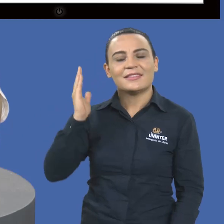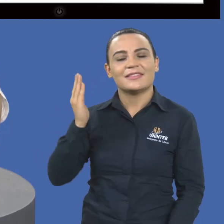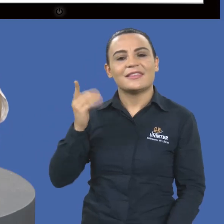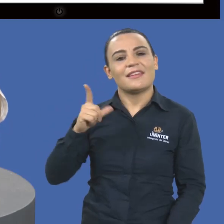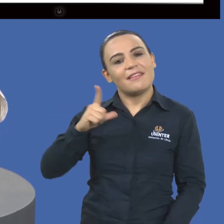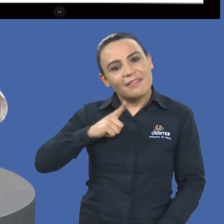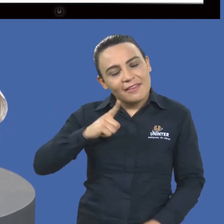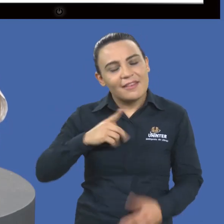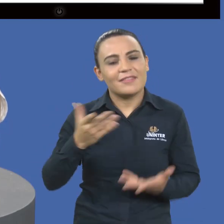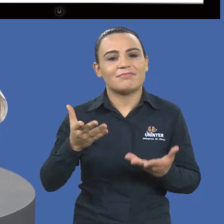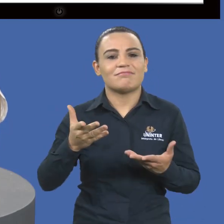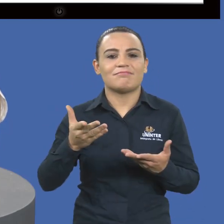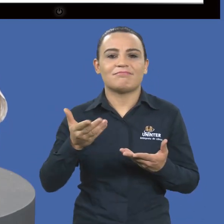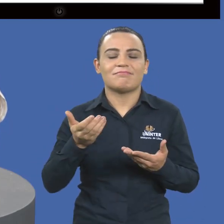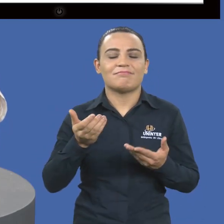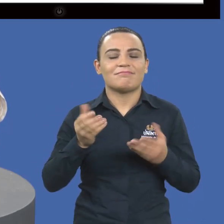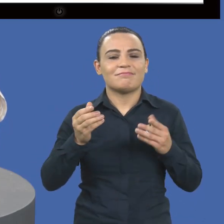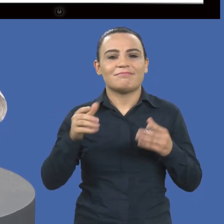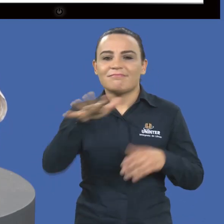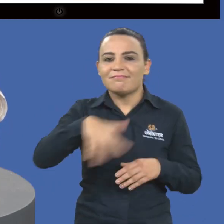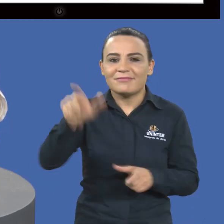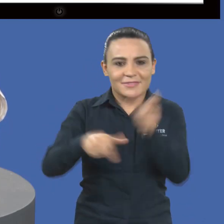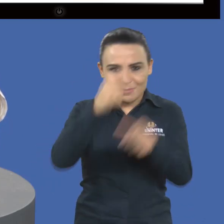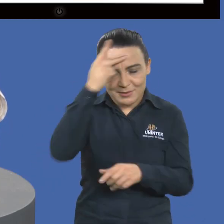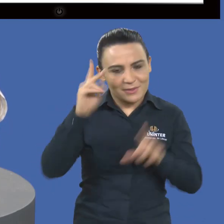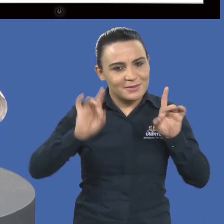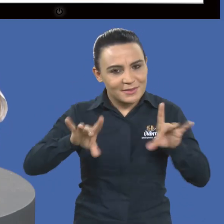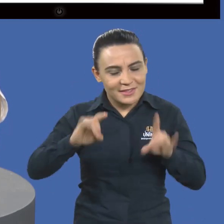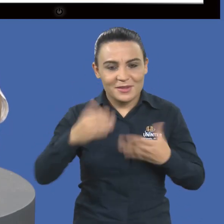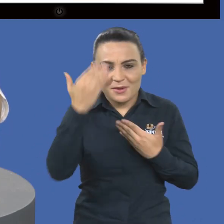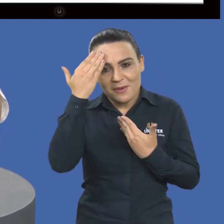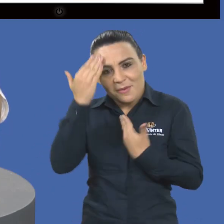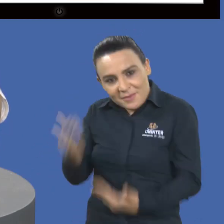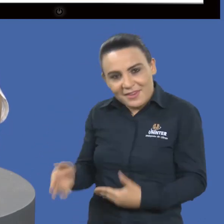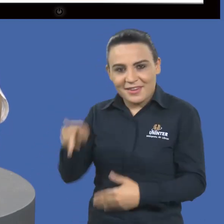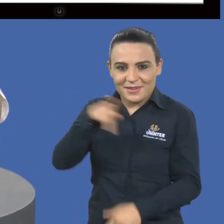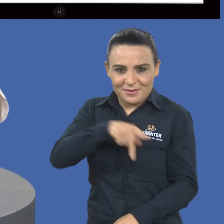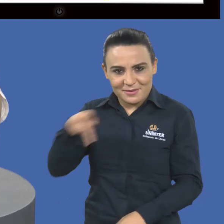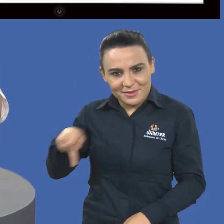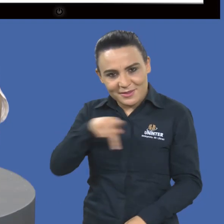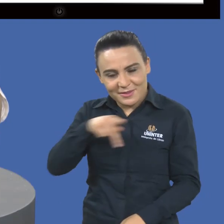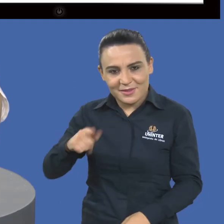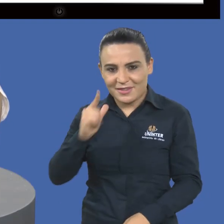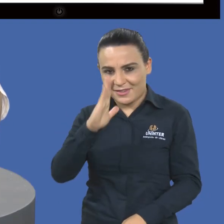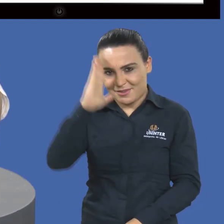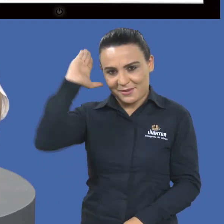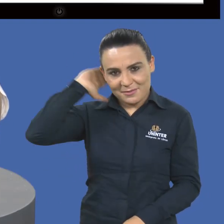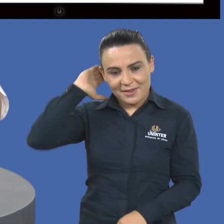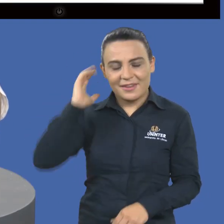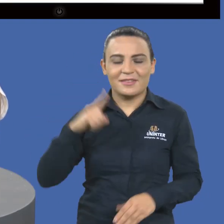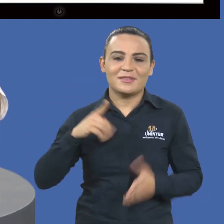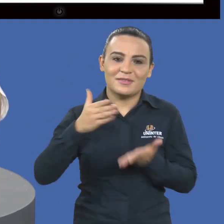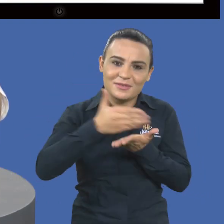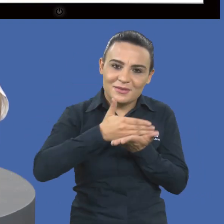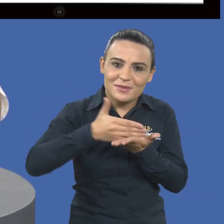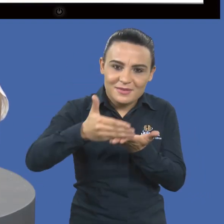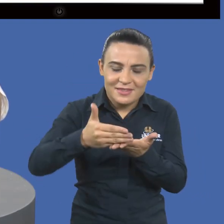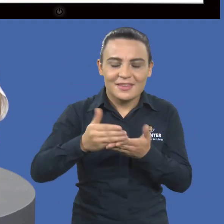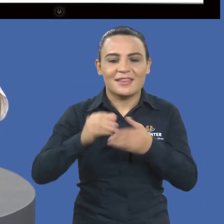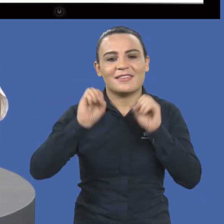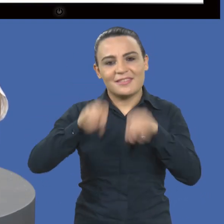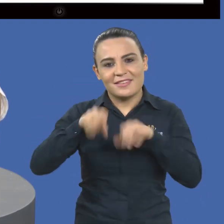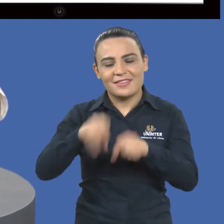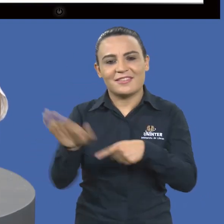Marquezine tem para com as pessoas especiais. Muito obrigado, professora Leomar, e vamos,